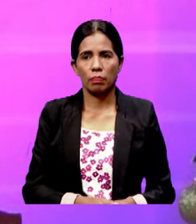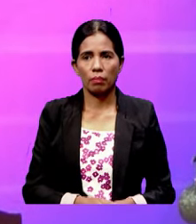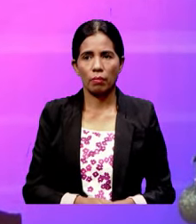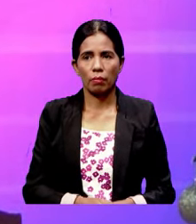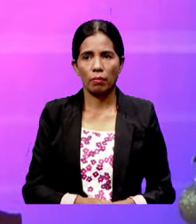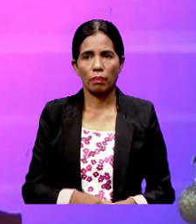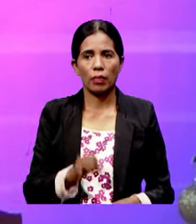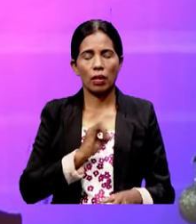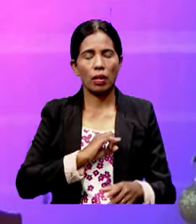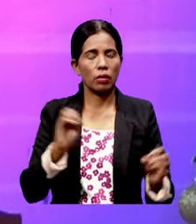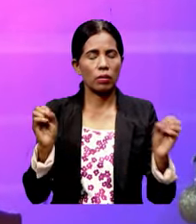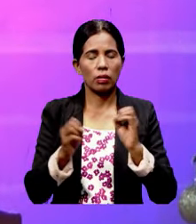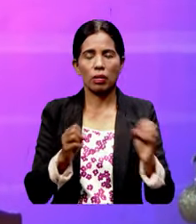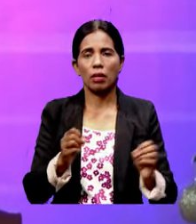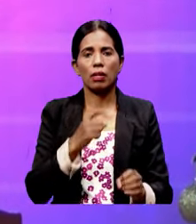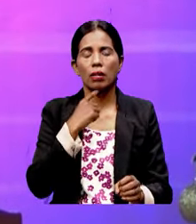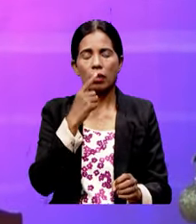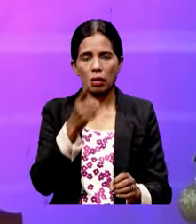Ao se lá permitir, né?